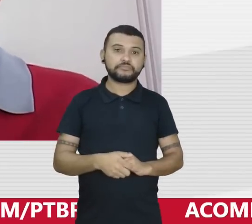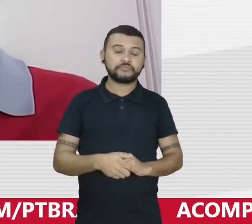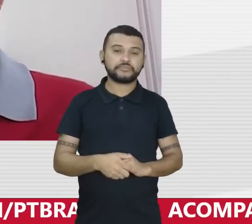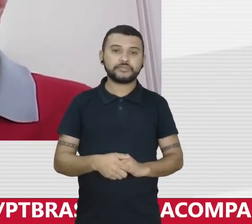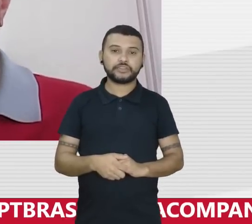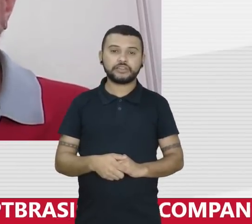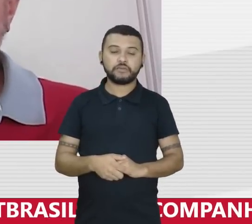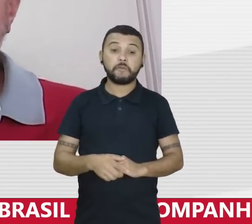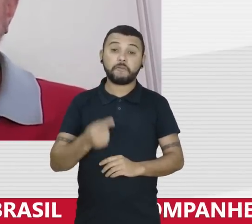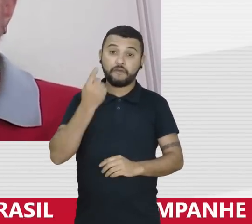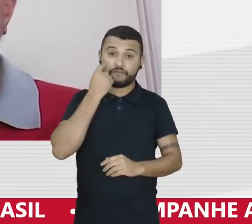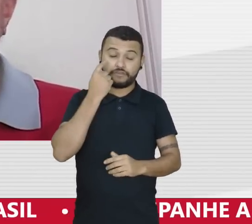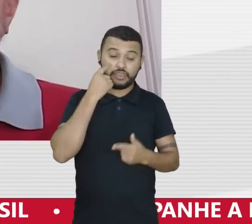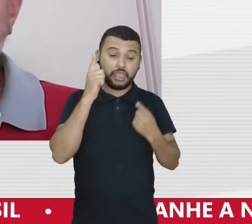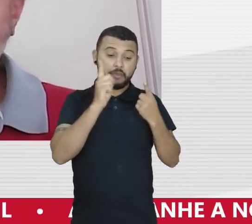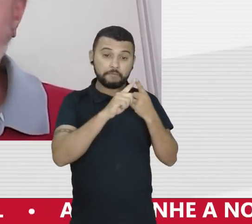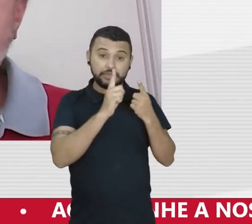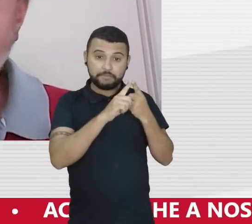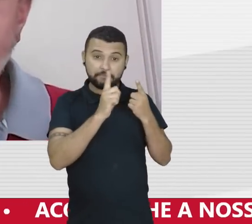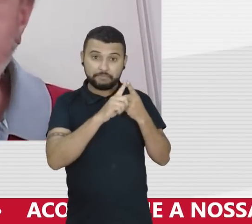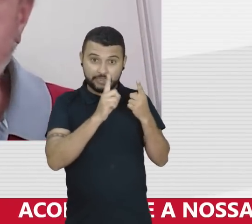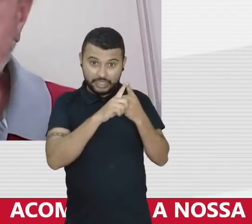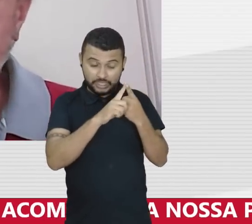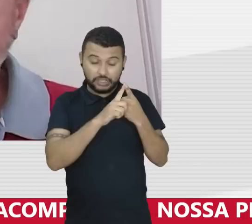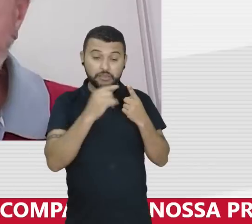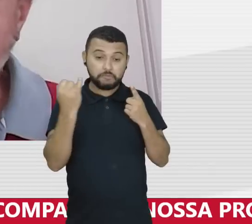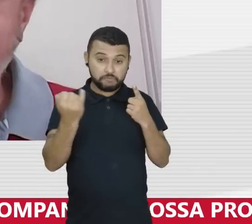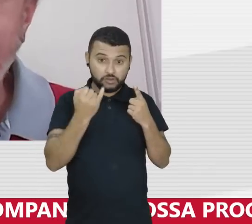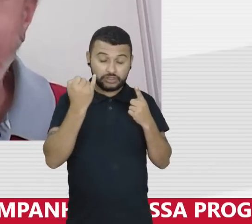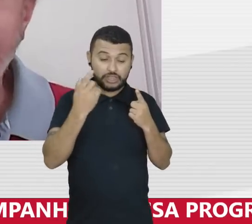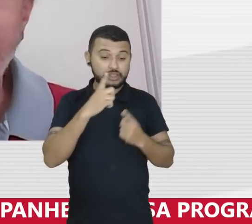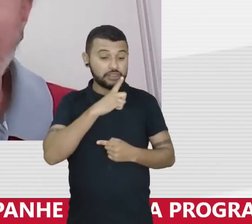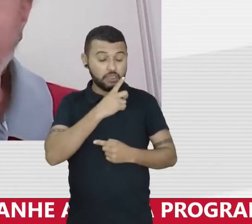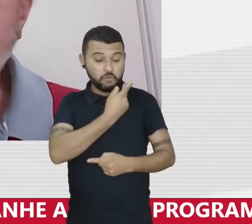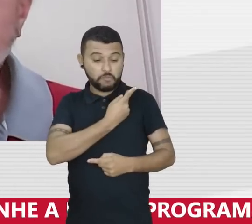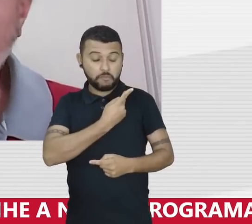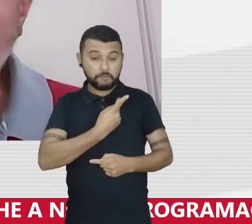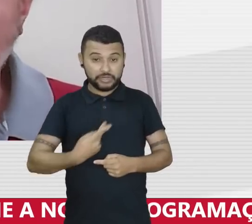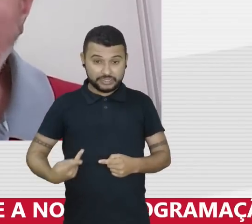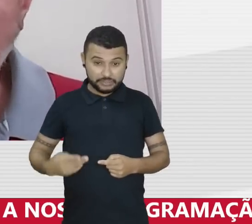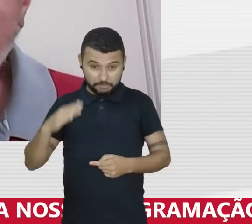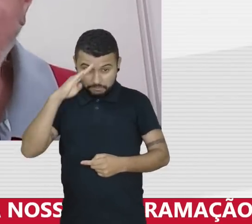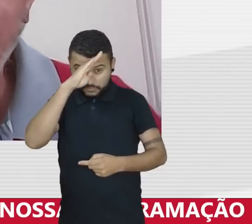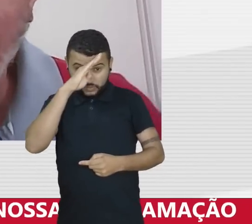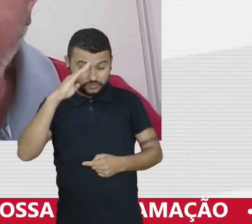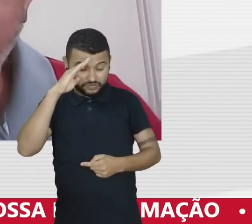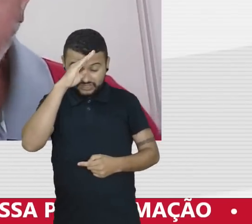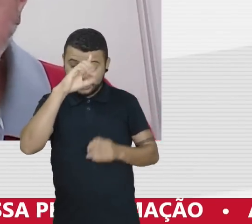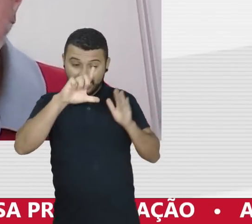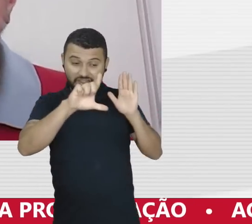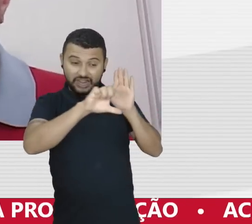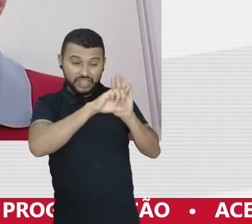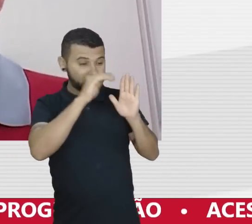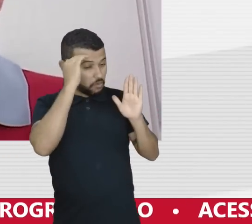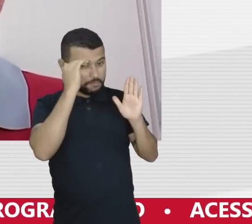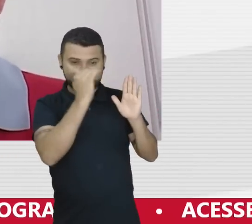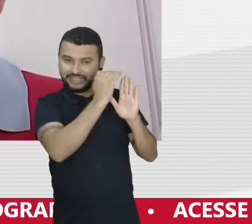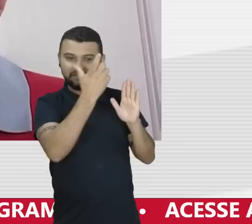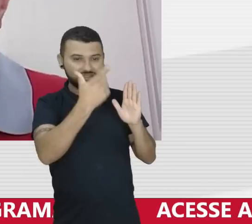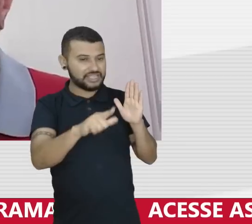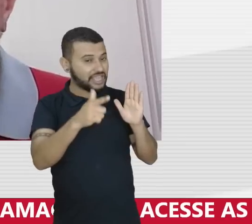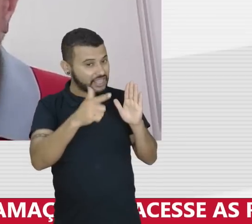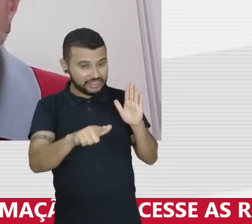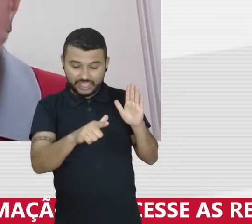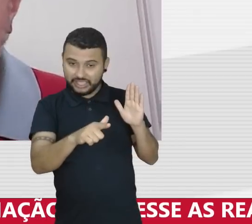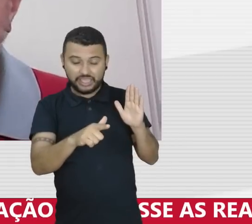primeira caracterização do ato é que nós temos um presidente que atua na ilegalidade, que